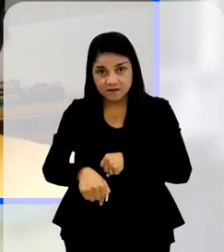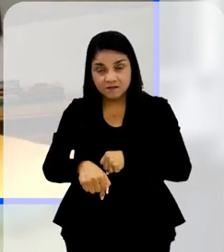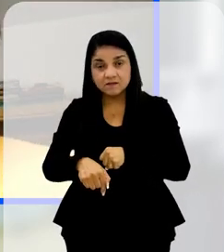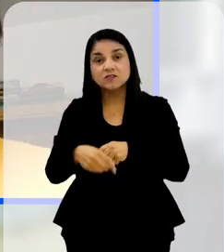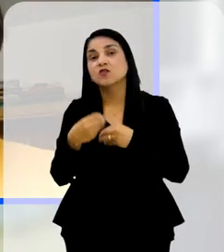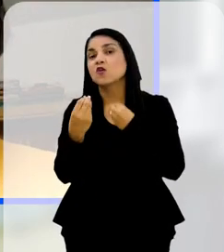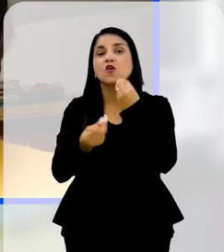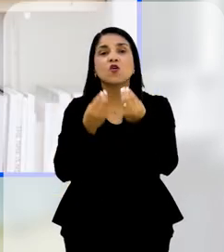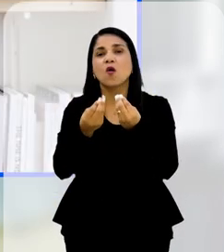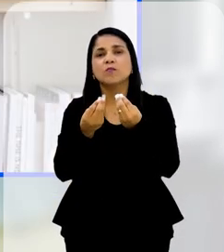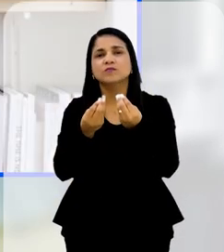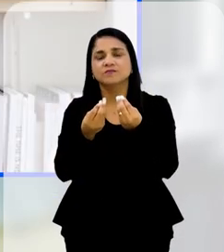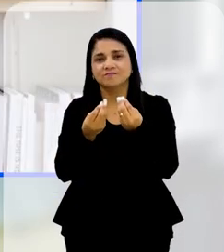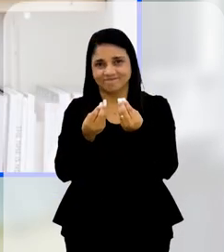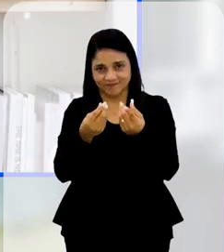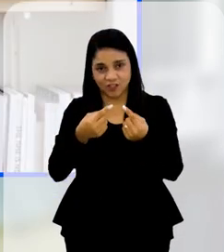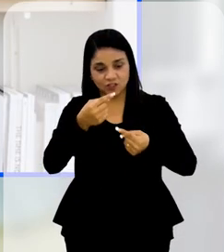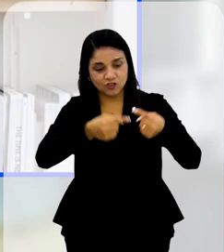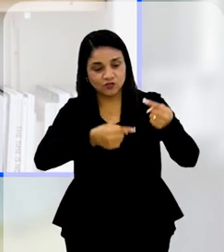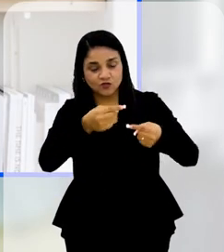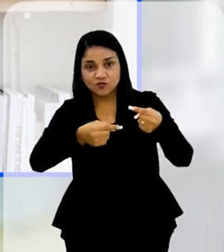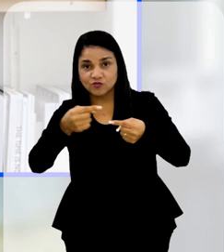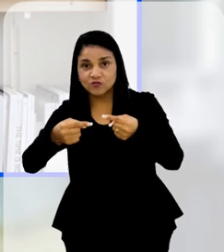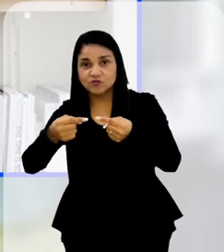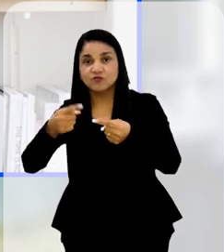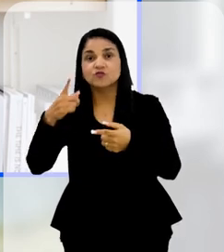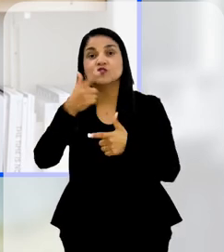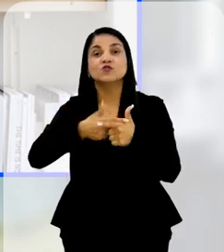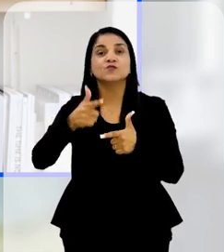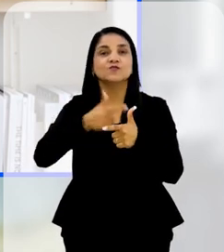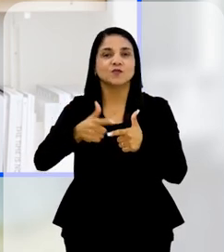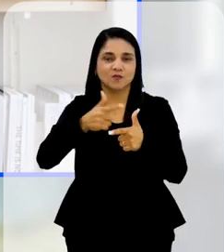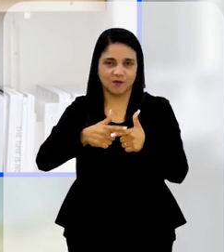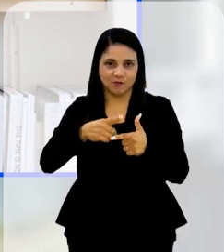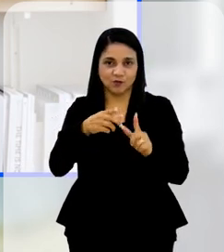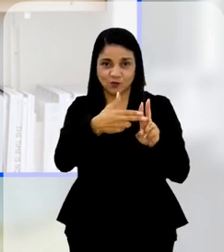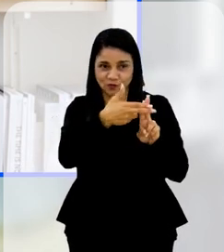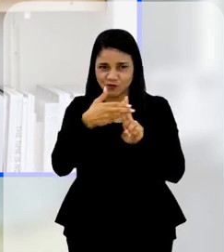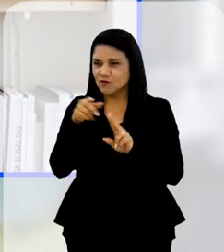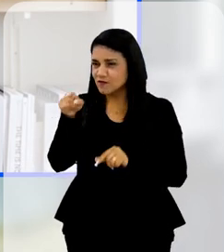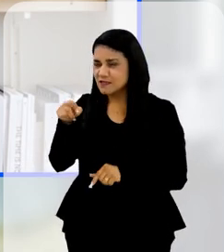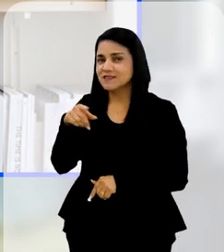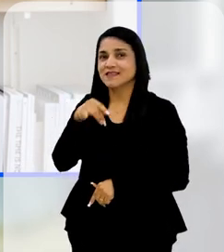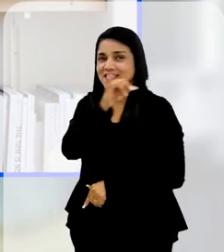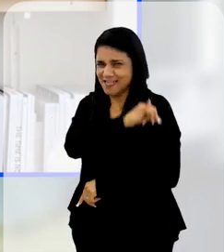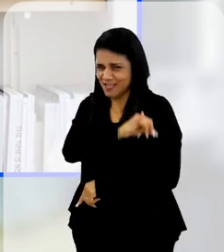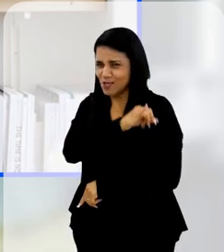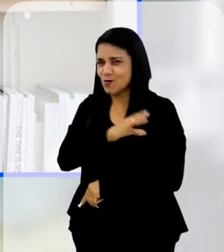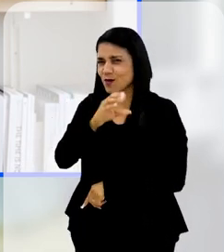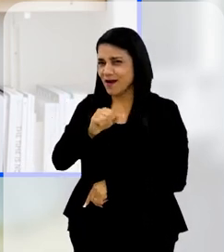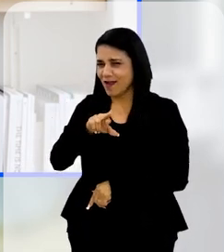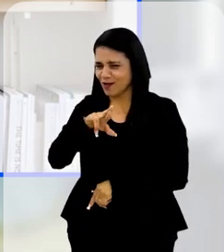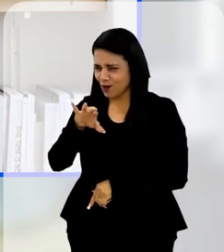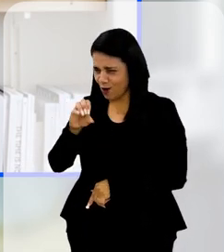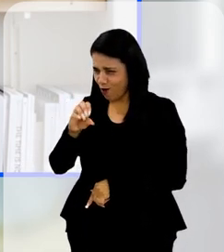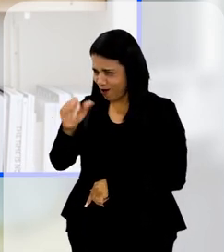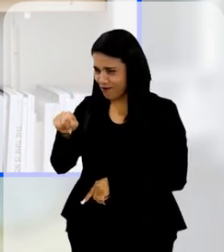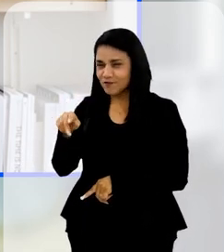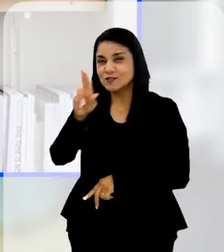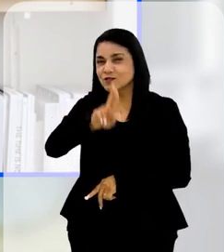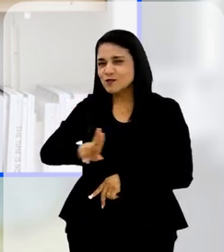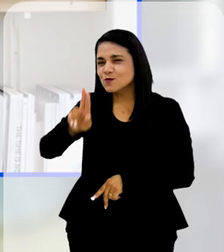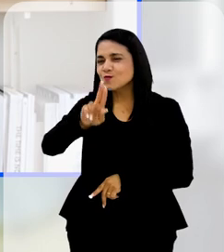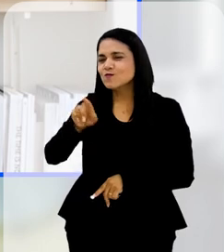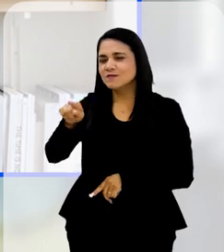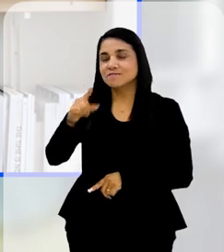do SUS. Você é um carioca da gema, né? E você costuma utilizar a cidade do Rio como pano de fundo para